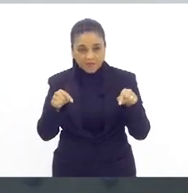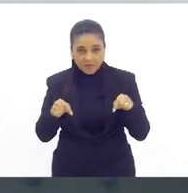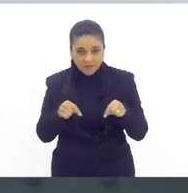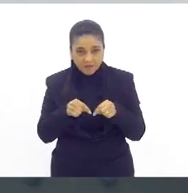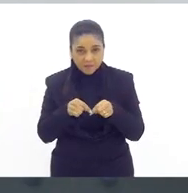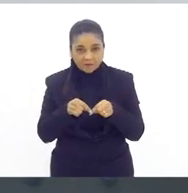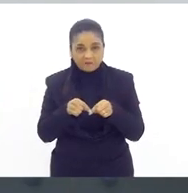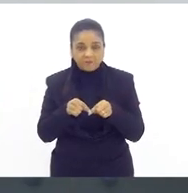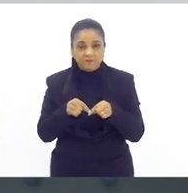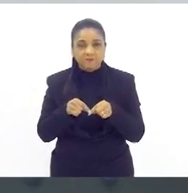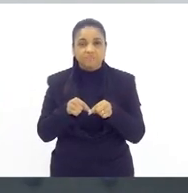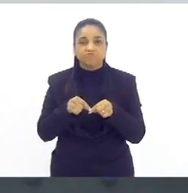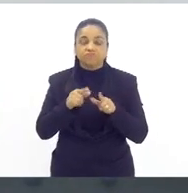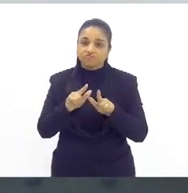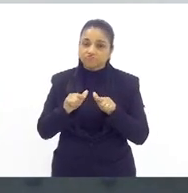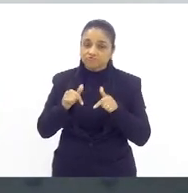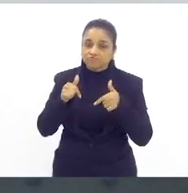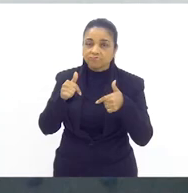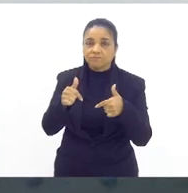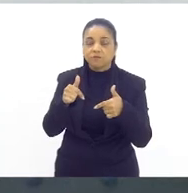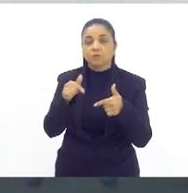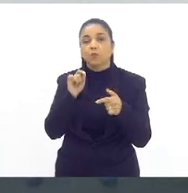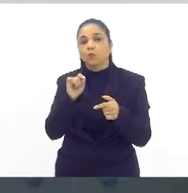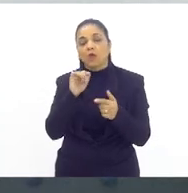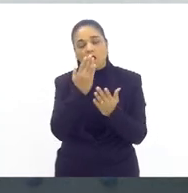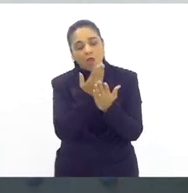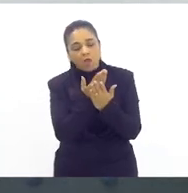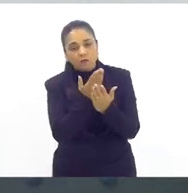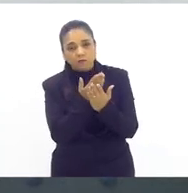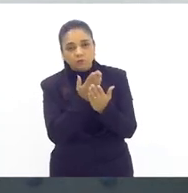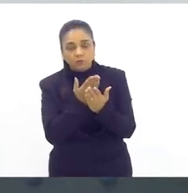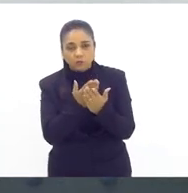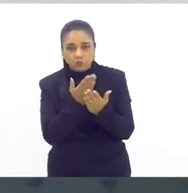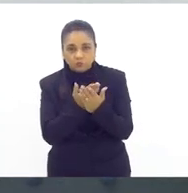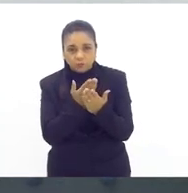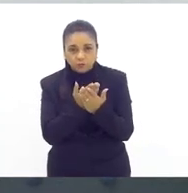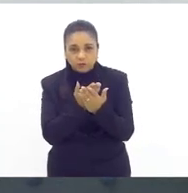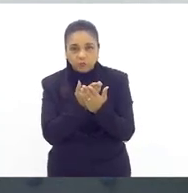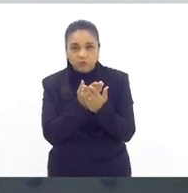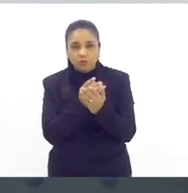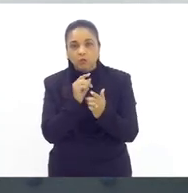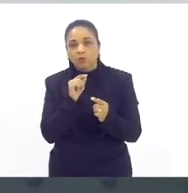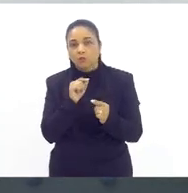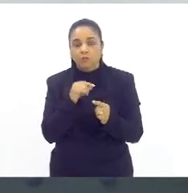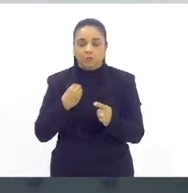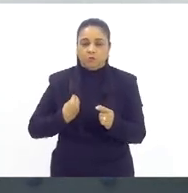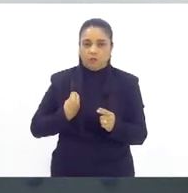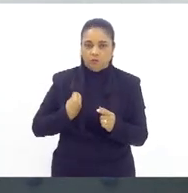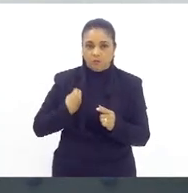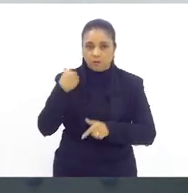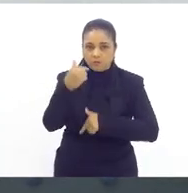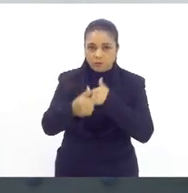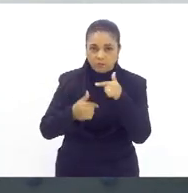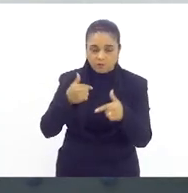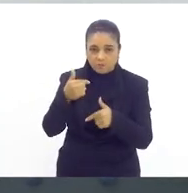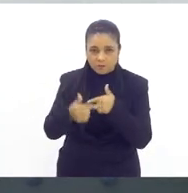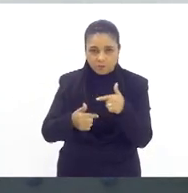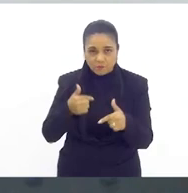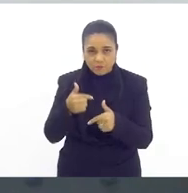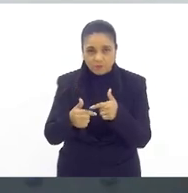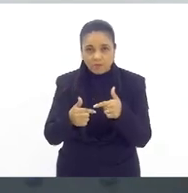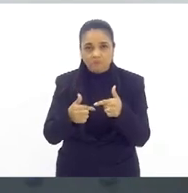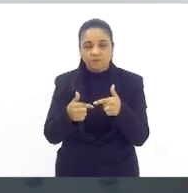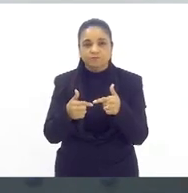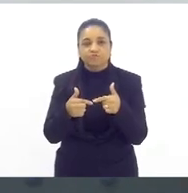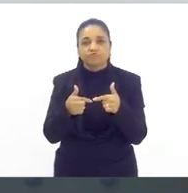e ela tem a funções exatamente de estudar o acúmulo existente a partir do trabalho realizado também